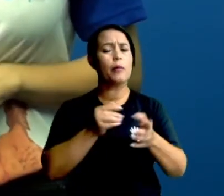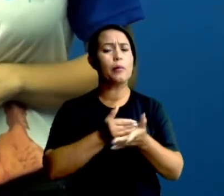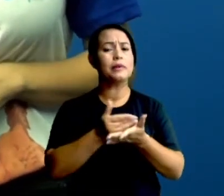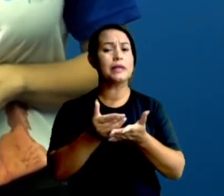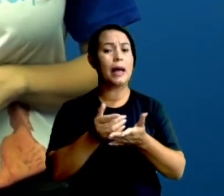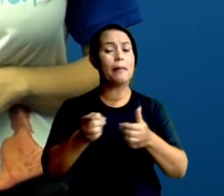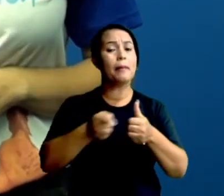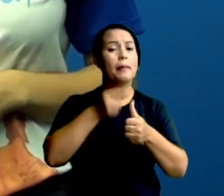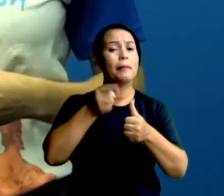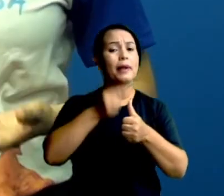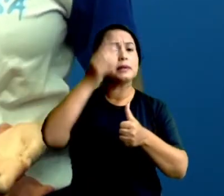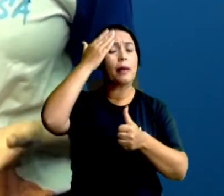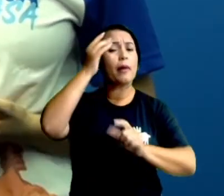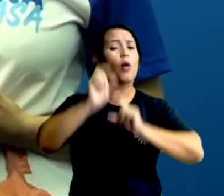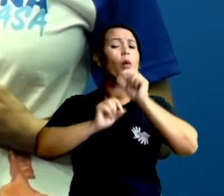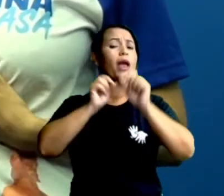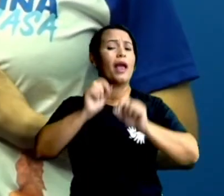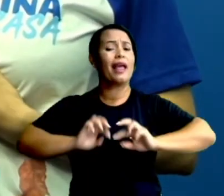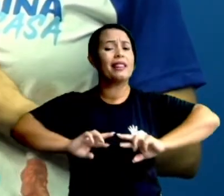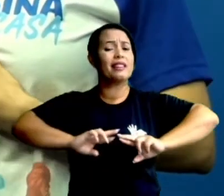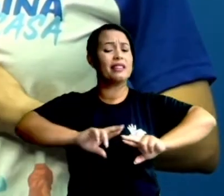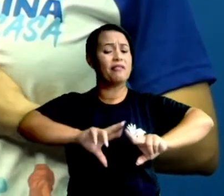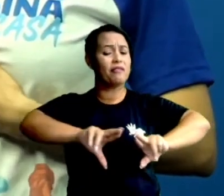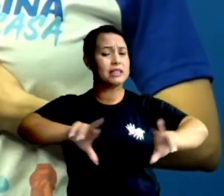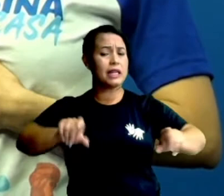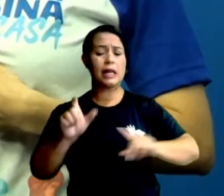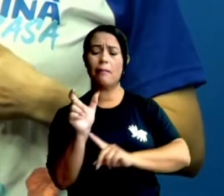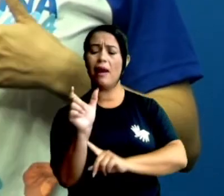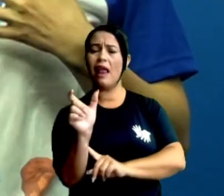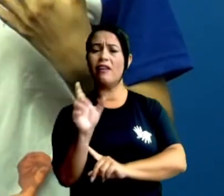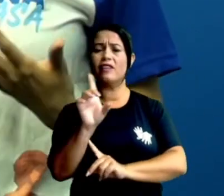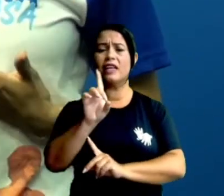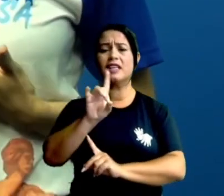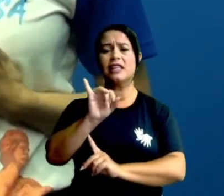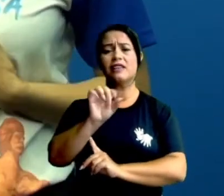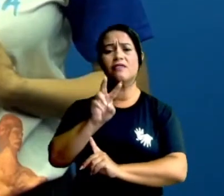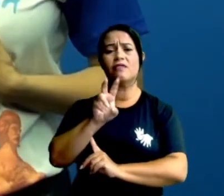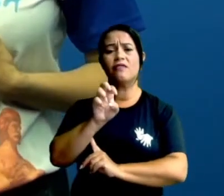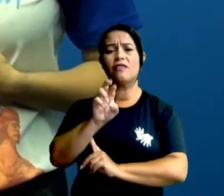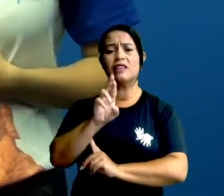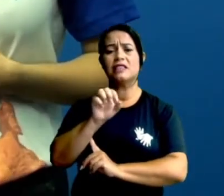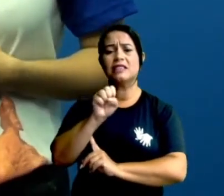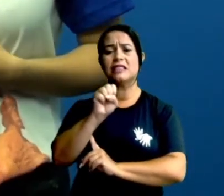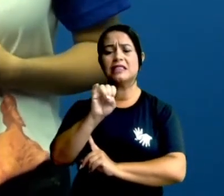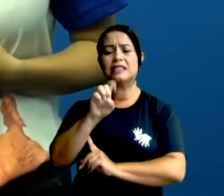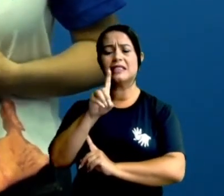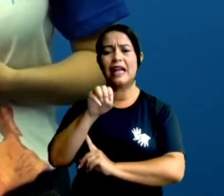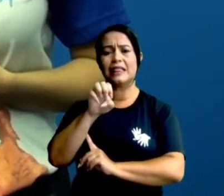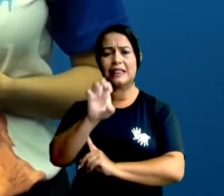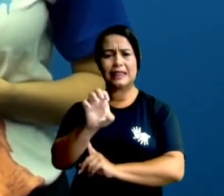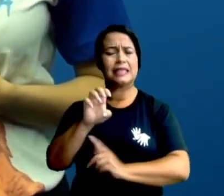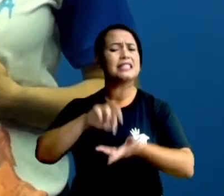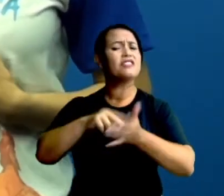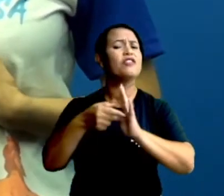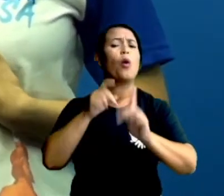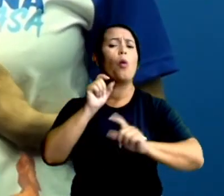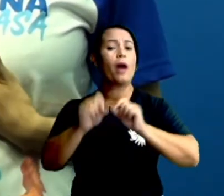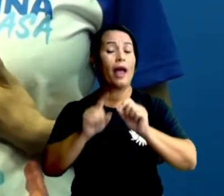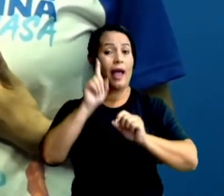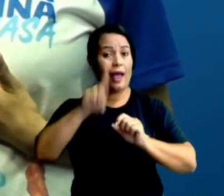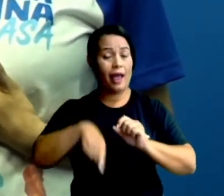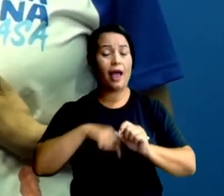gente primeiro precisa saber o que é diversidade, né? Essa palavra, o que ela significa. Então a diversidade é